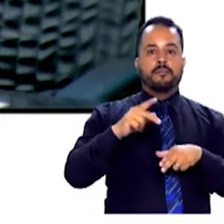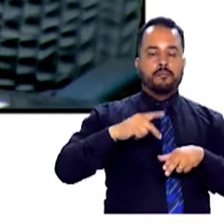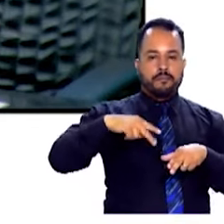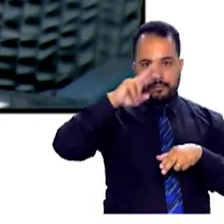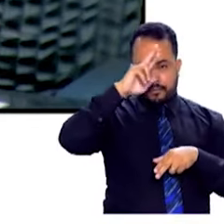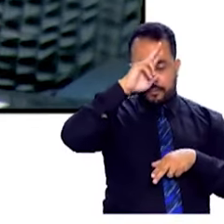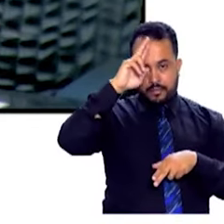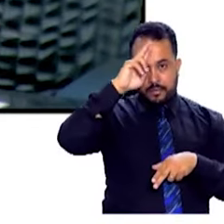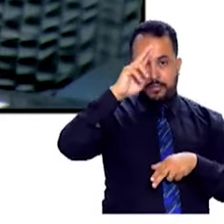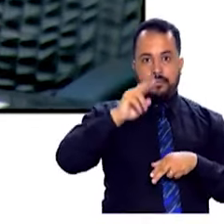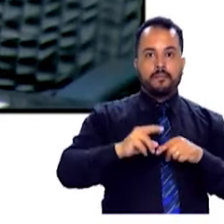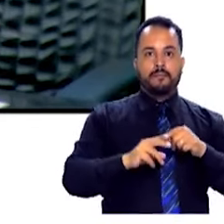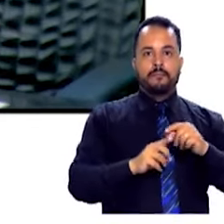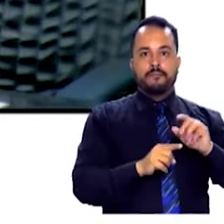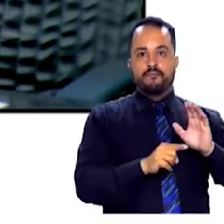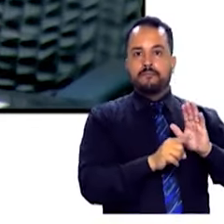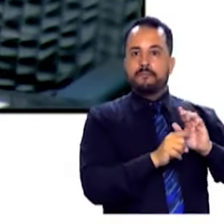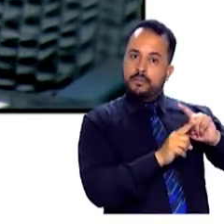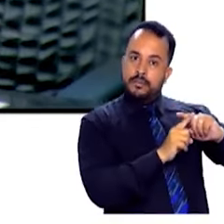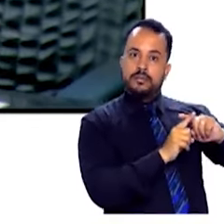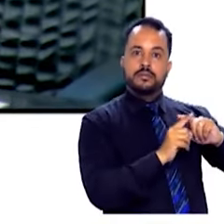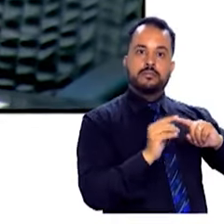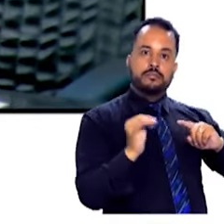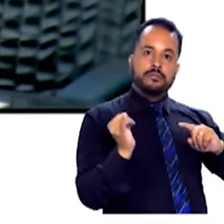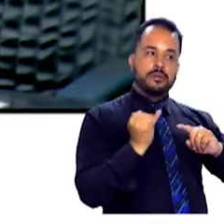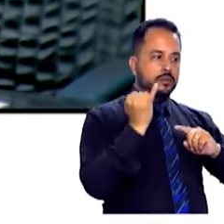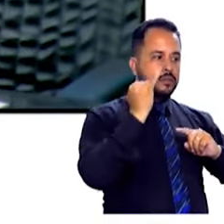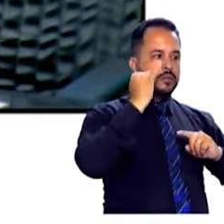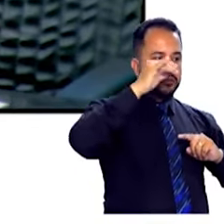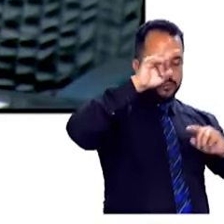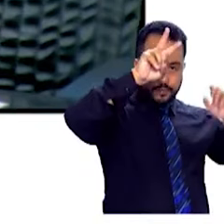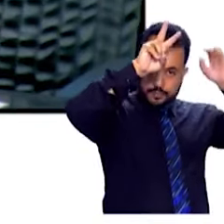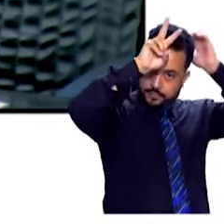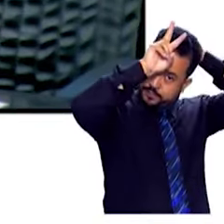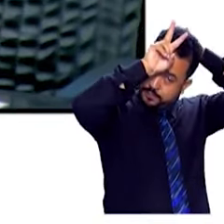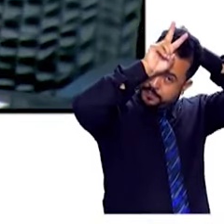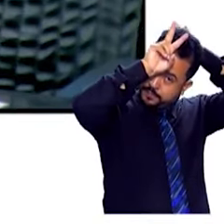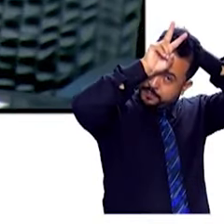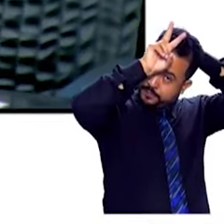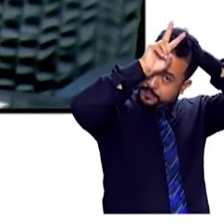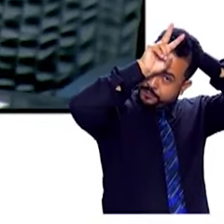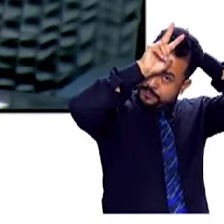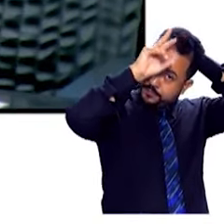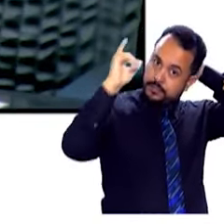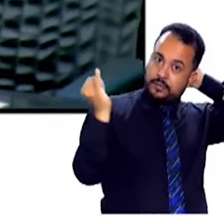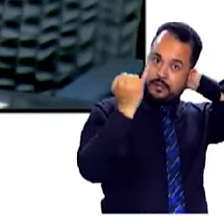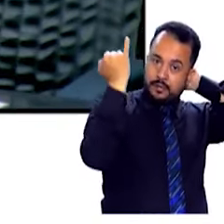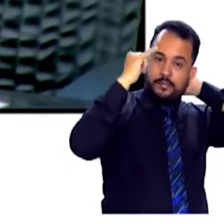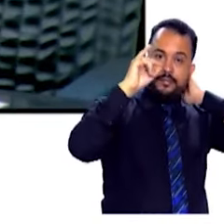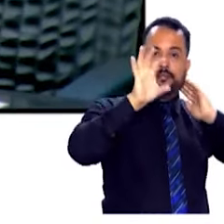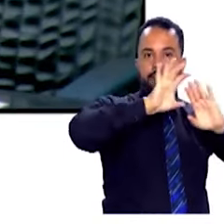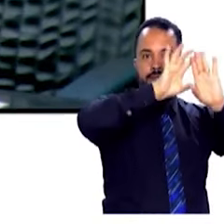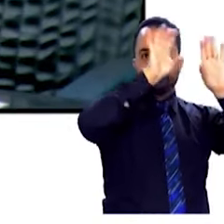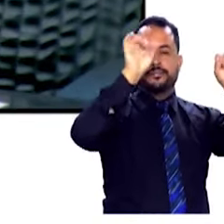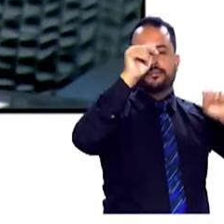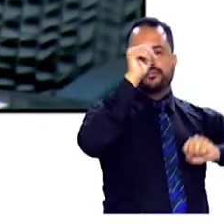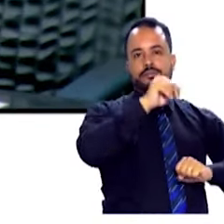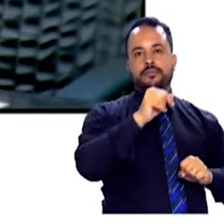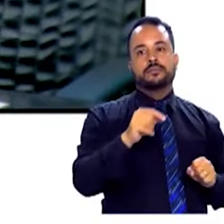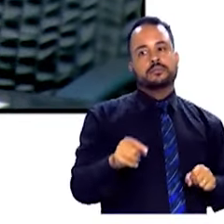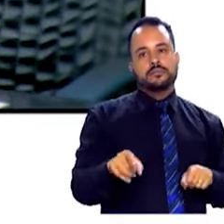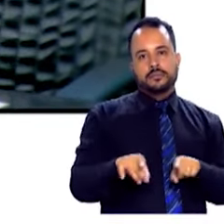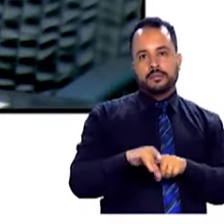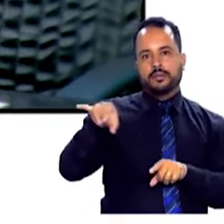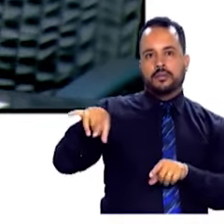relevância se a gente olhar paraa Suprema corte e pro tribunal constitucional já o caso o argentino né Eh como também foi ressaltado aqui é um